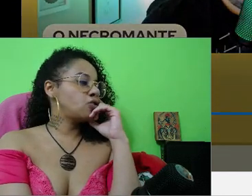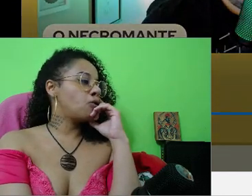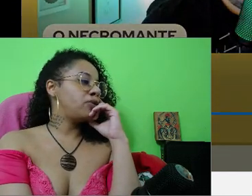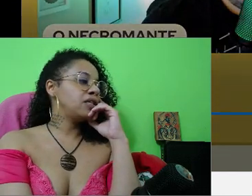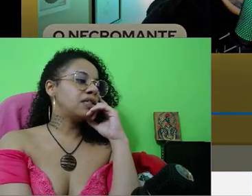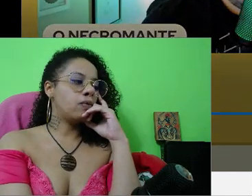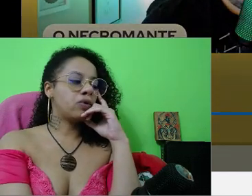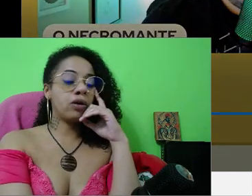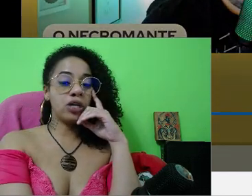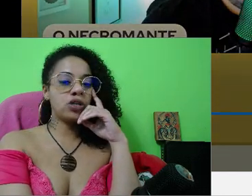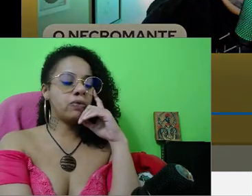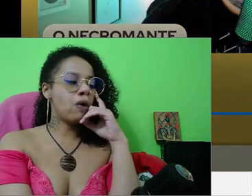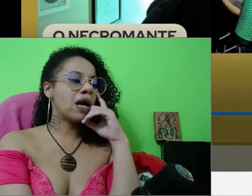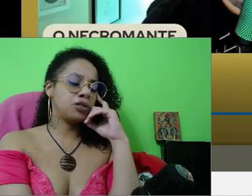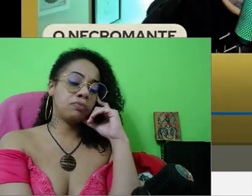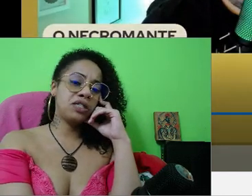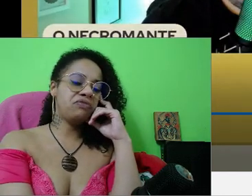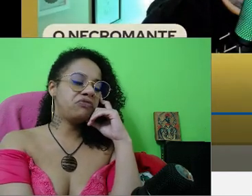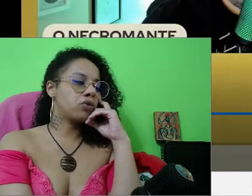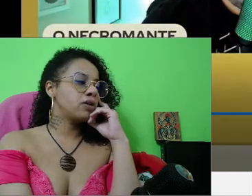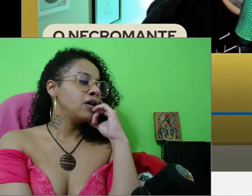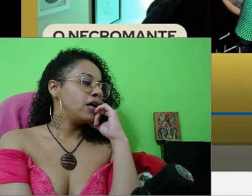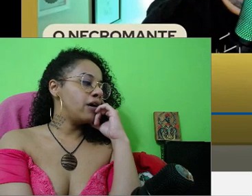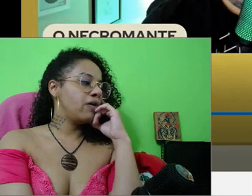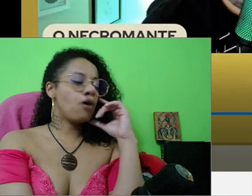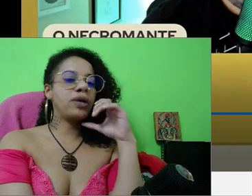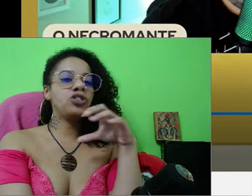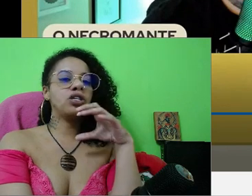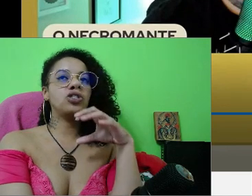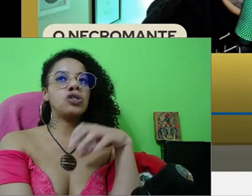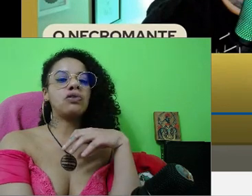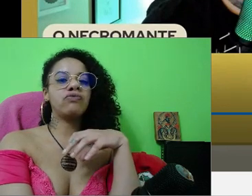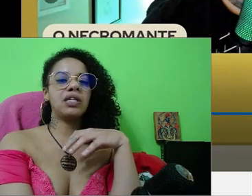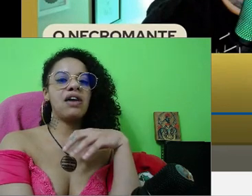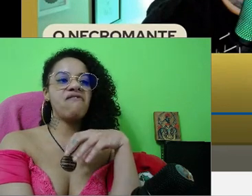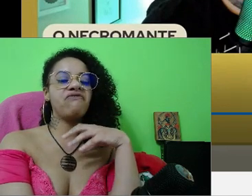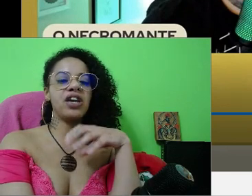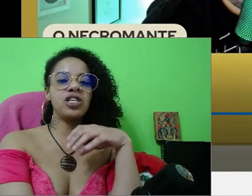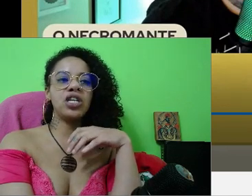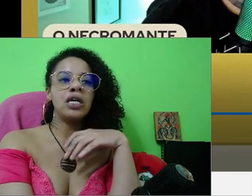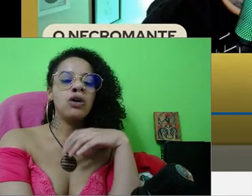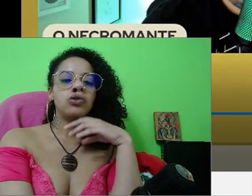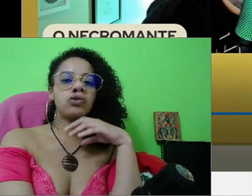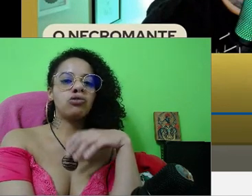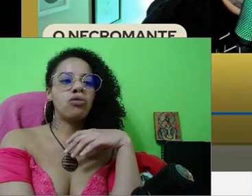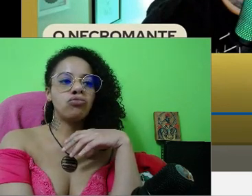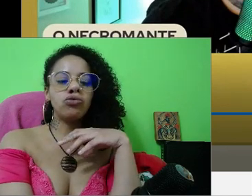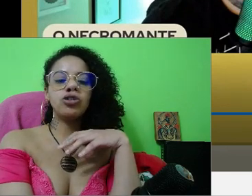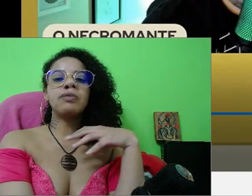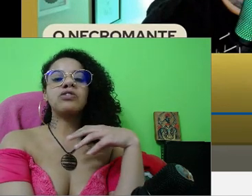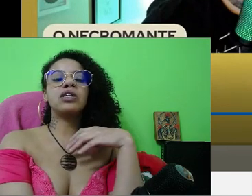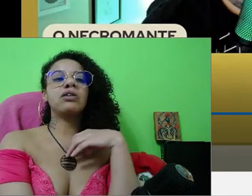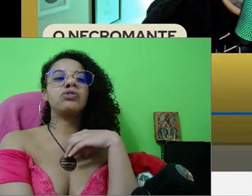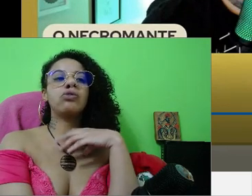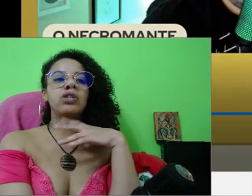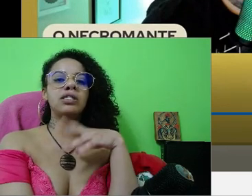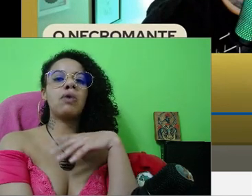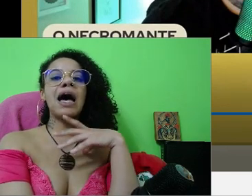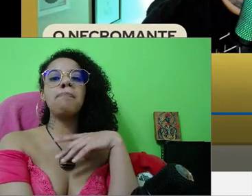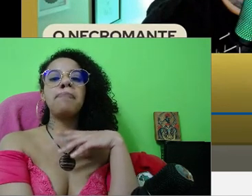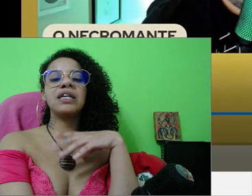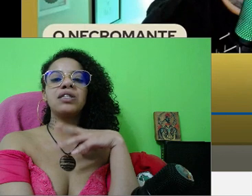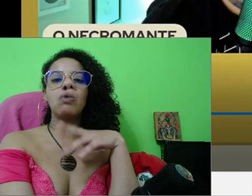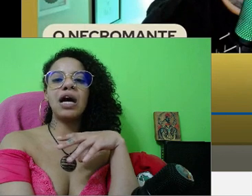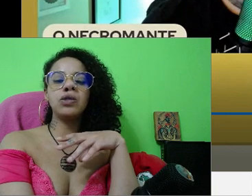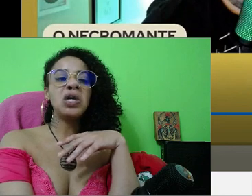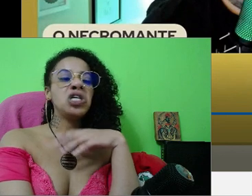de compreensão o que eu acho que não é o caso mas se for eu realmente indico que você reveja os conteúdos para você ter o seu